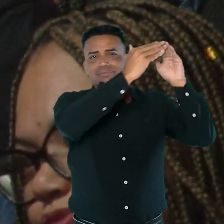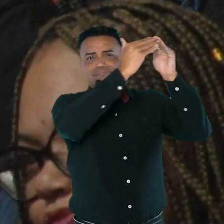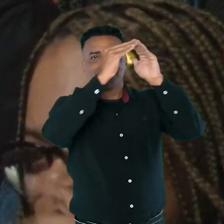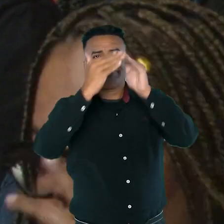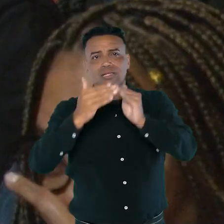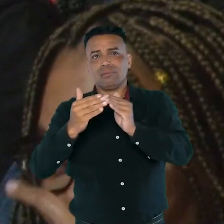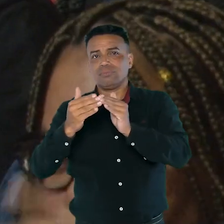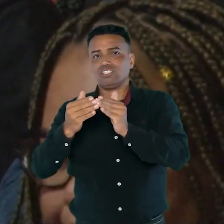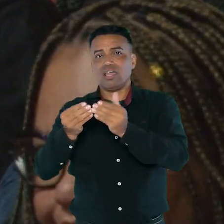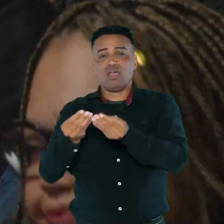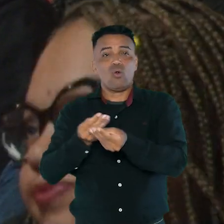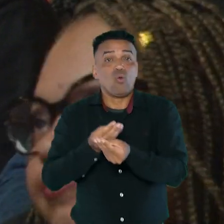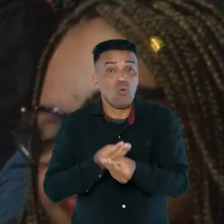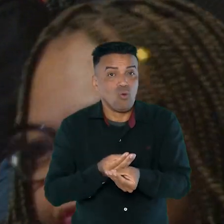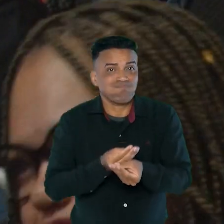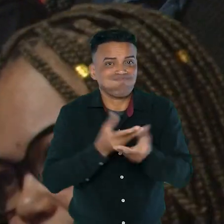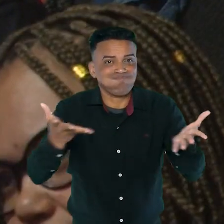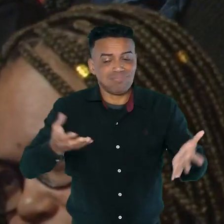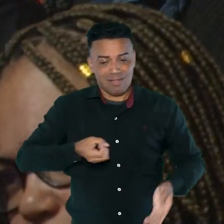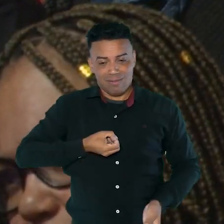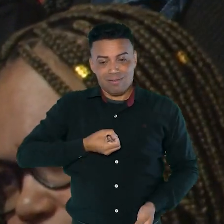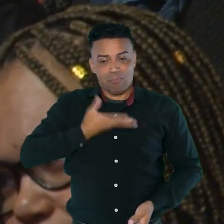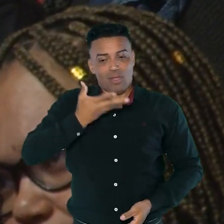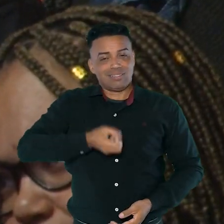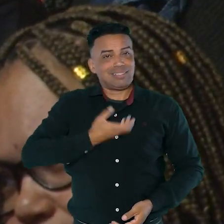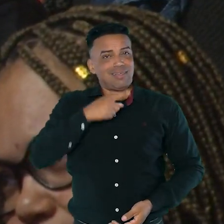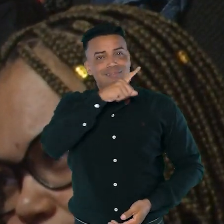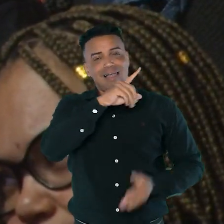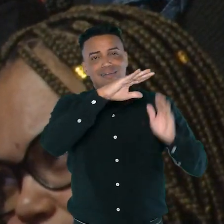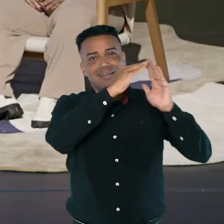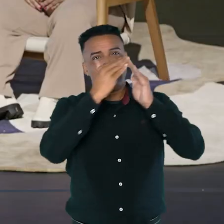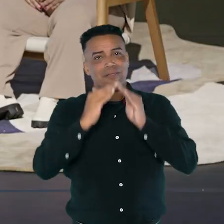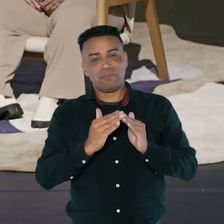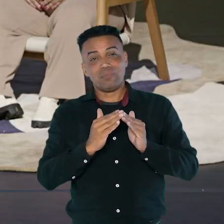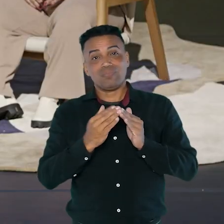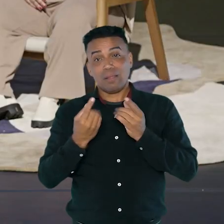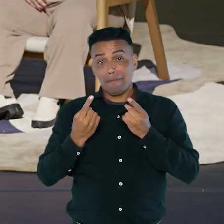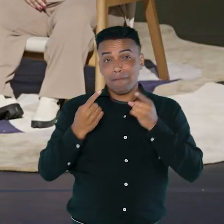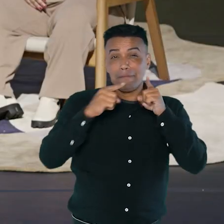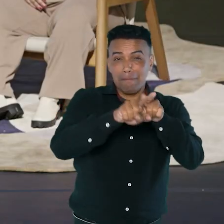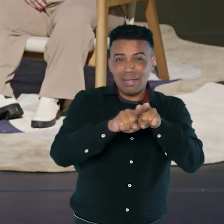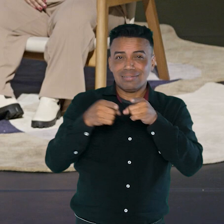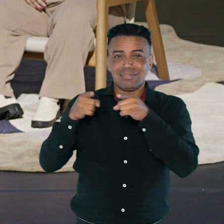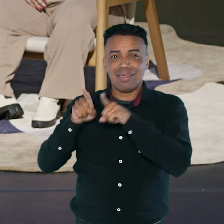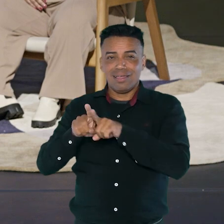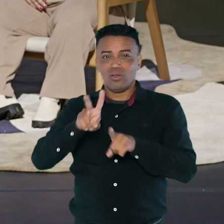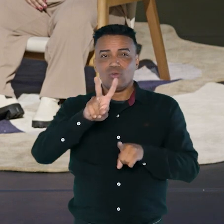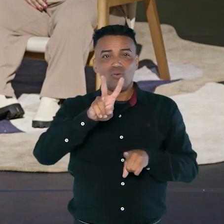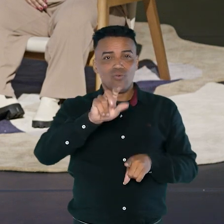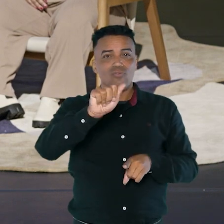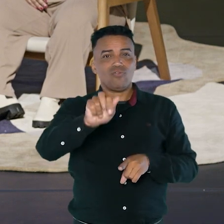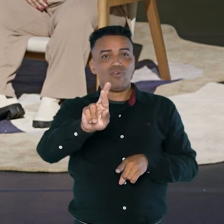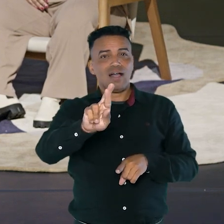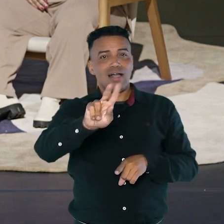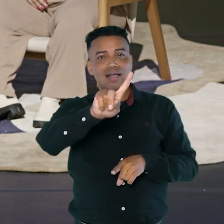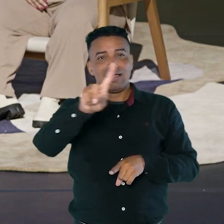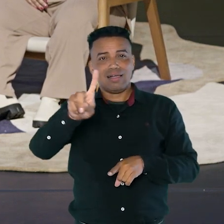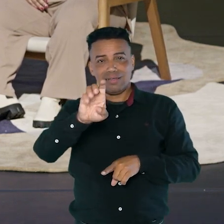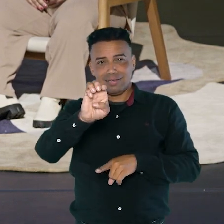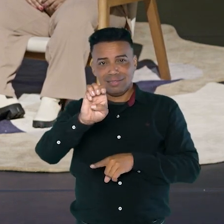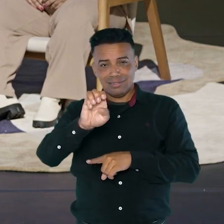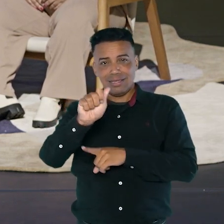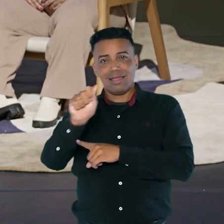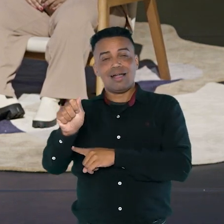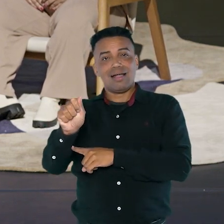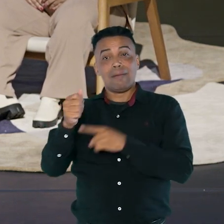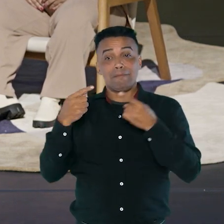de ter introduzido a poesia na quebrada, de ser parceiro da várzea, ser parceiro das